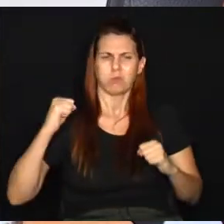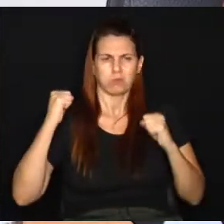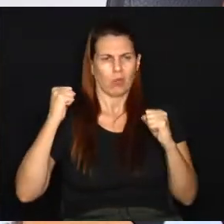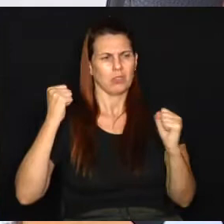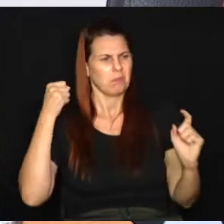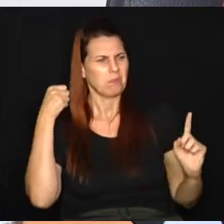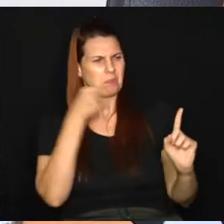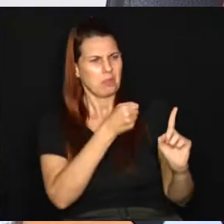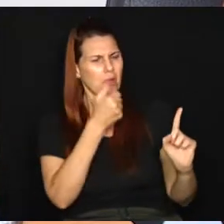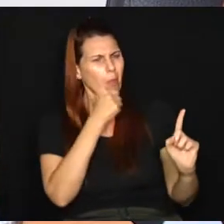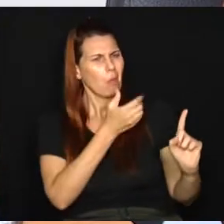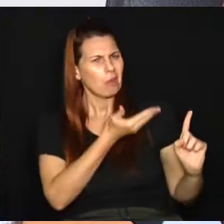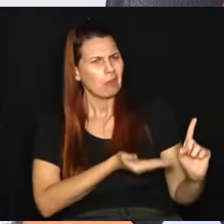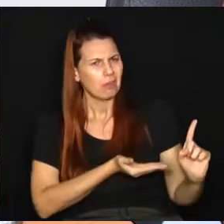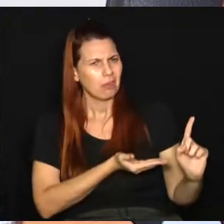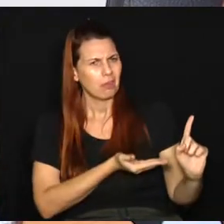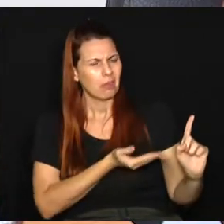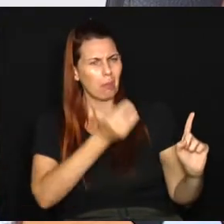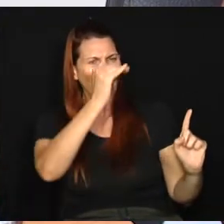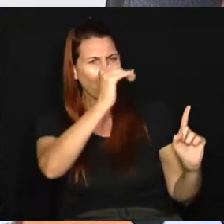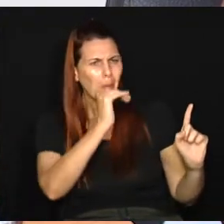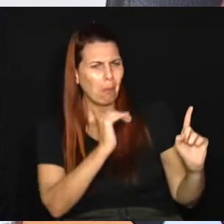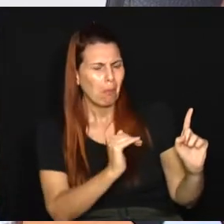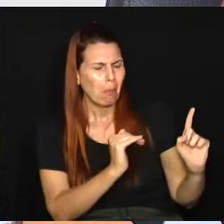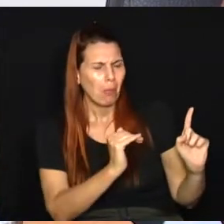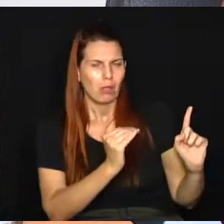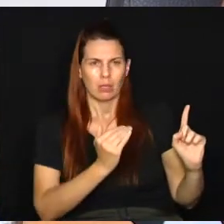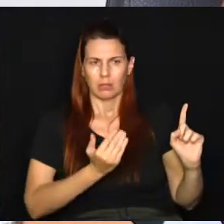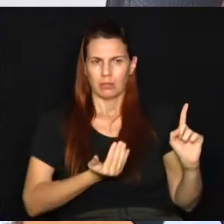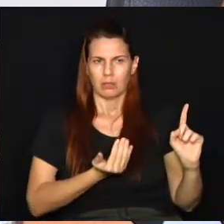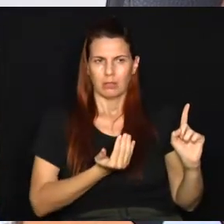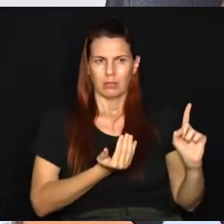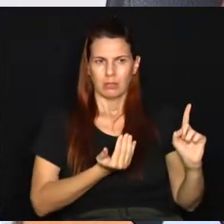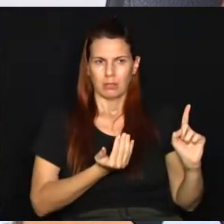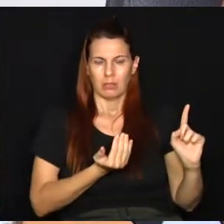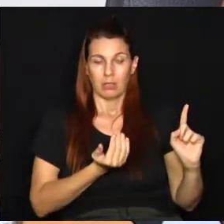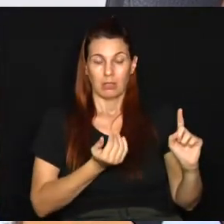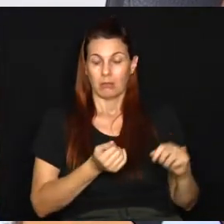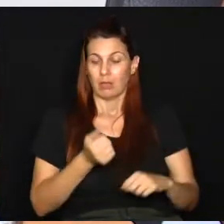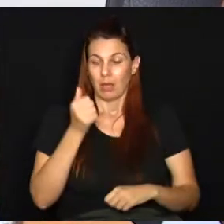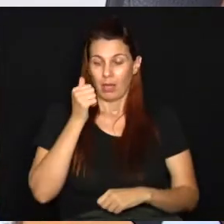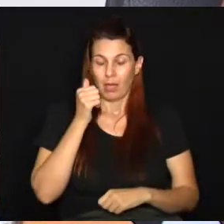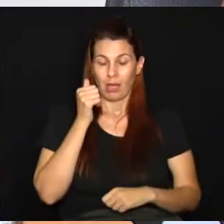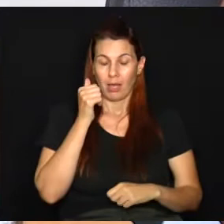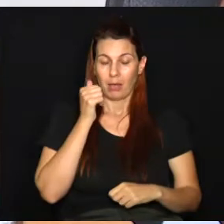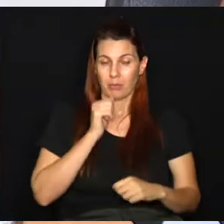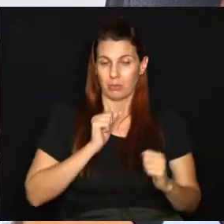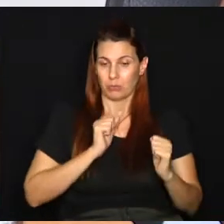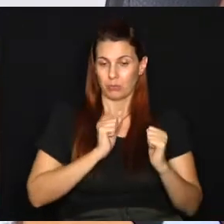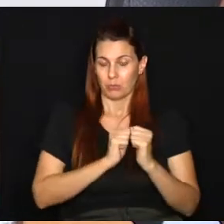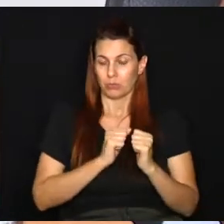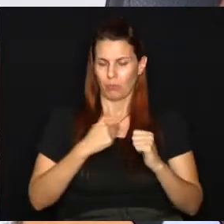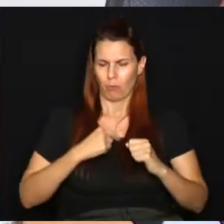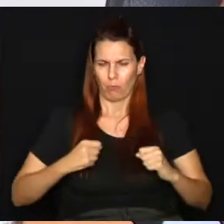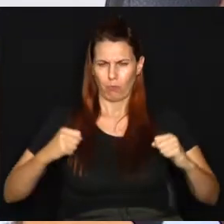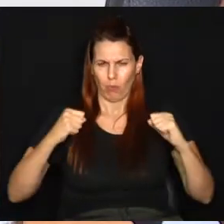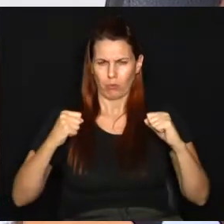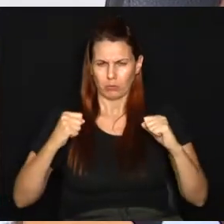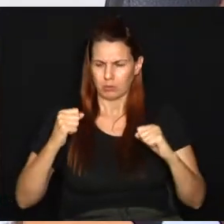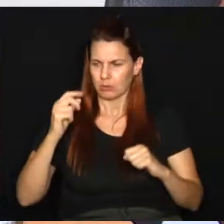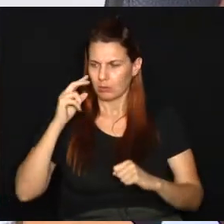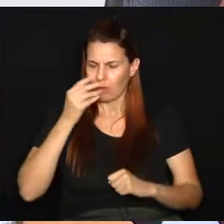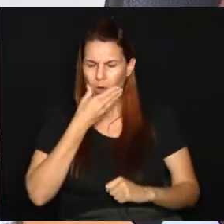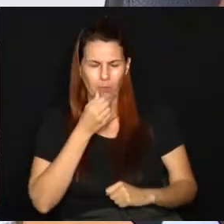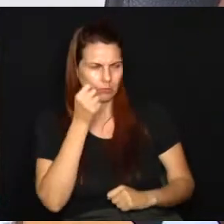pobre mulher, baixinha, pequenininha, né? Aí tinha uma bem forte, né? Acho que só a Vanessa já assustou o homem, né?